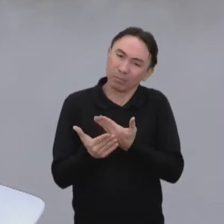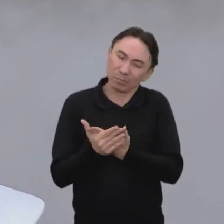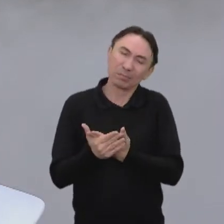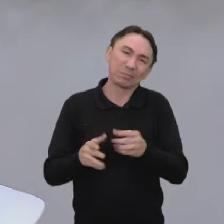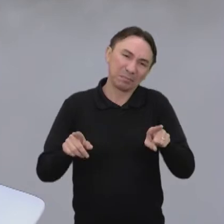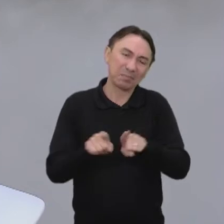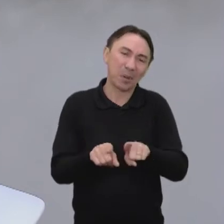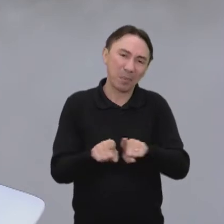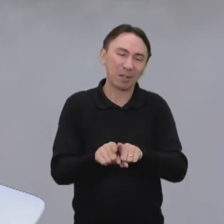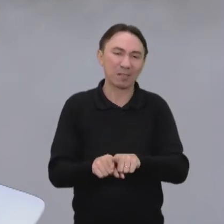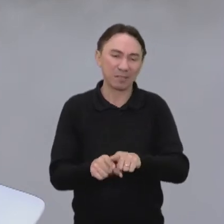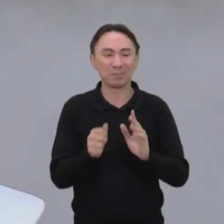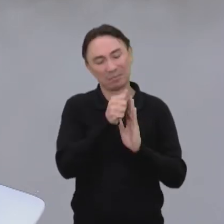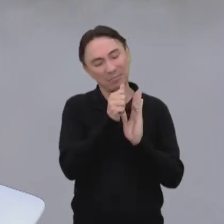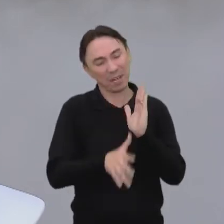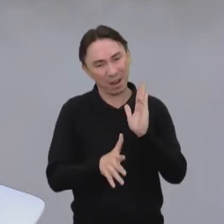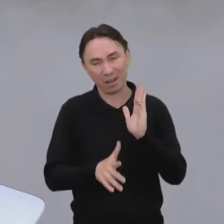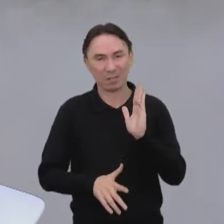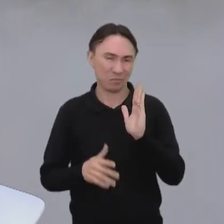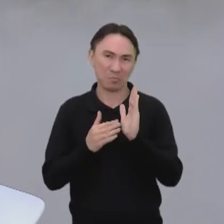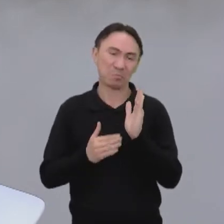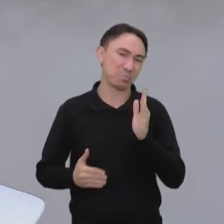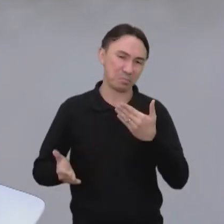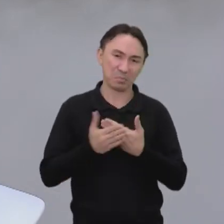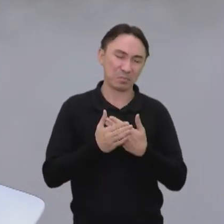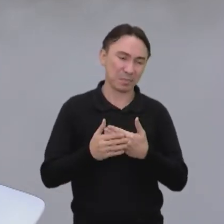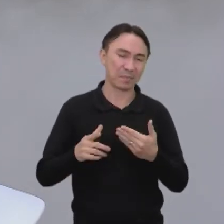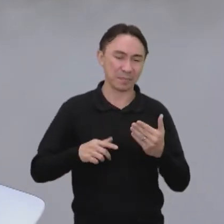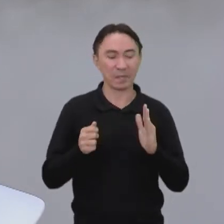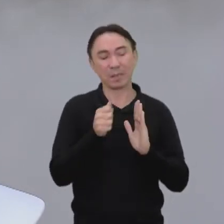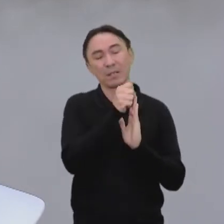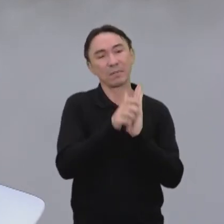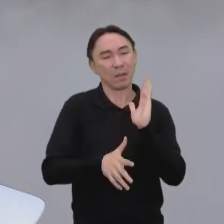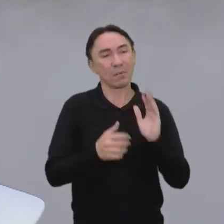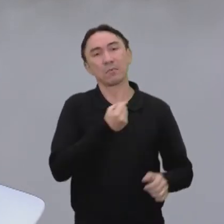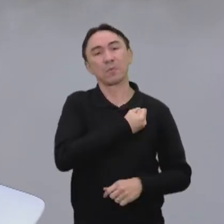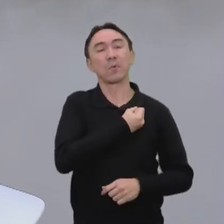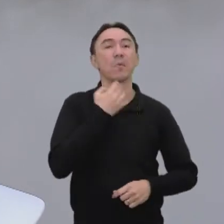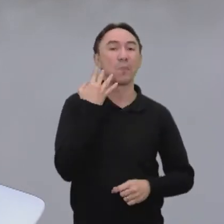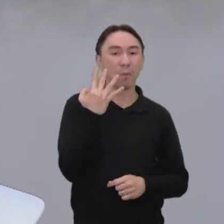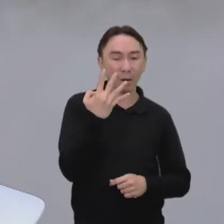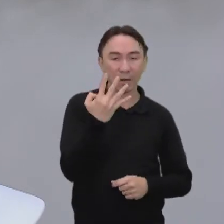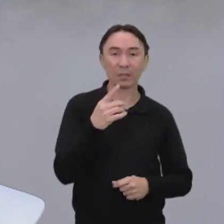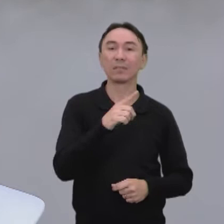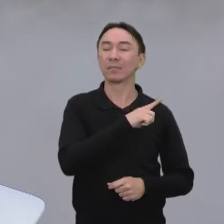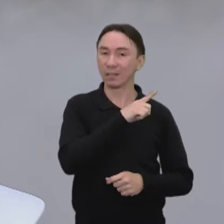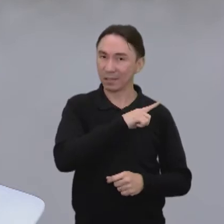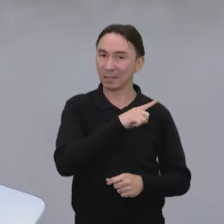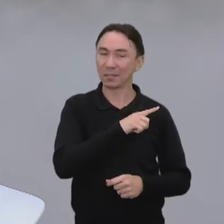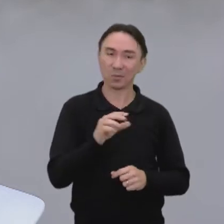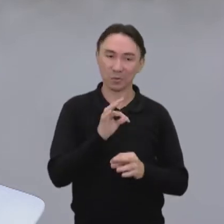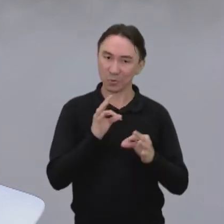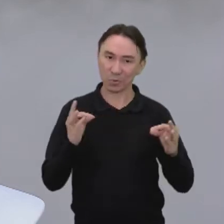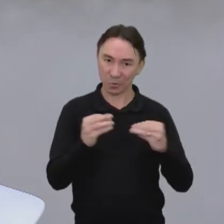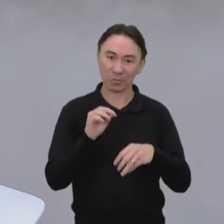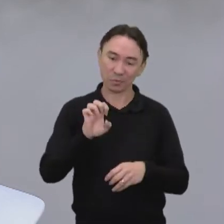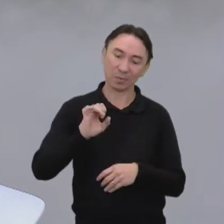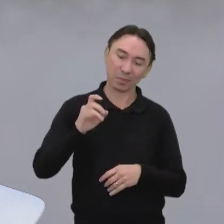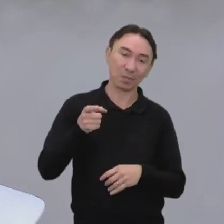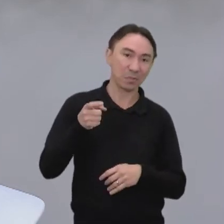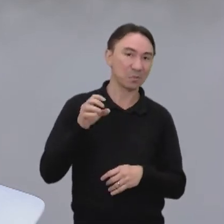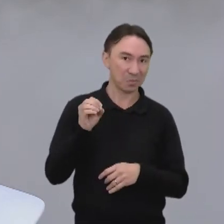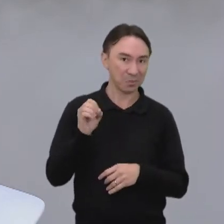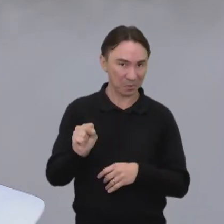nossa atividade em geral, né, a nossa atividade 4, então ela acaba abordando todos esses eixos. E